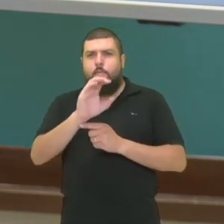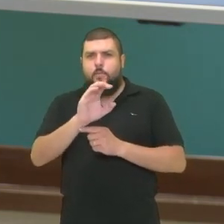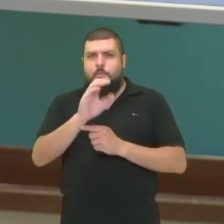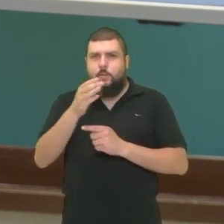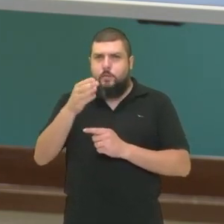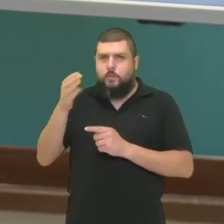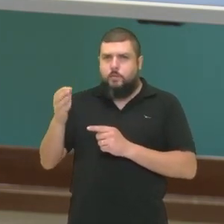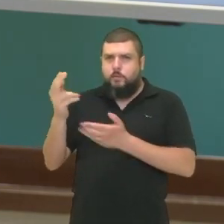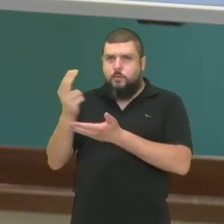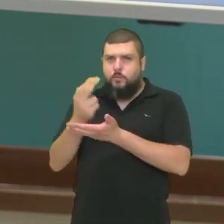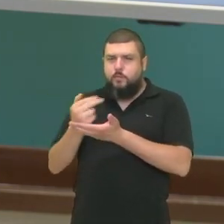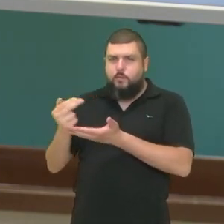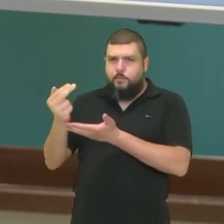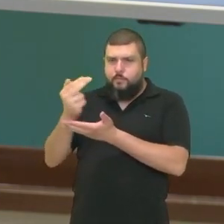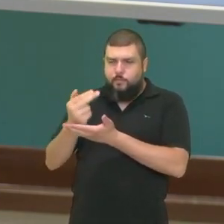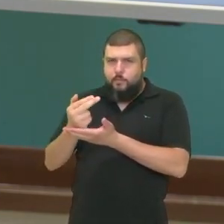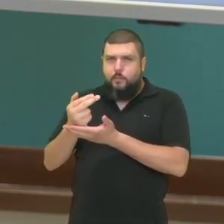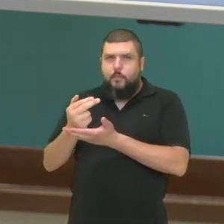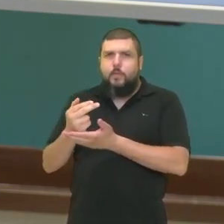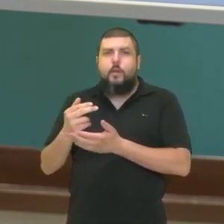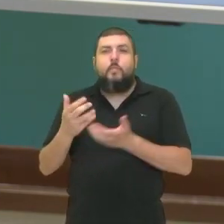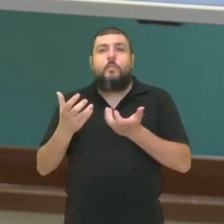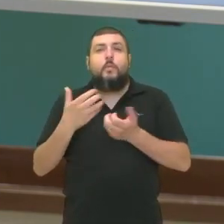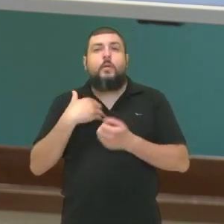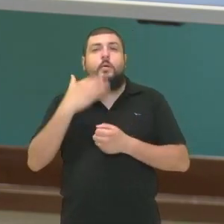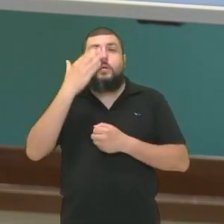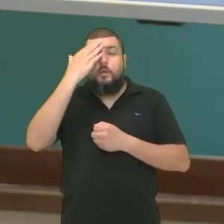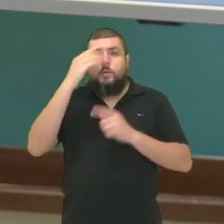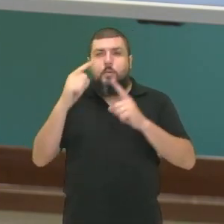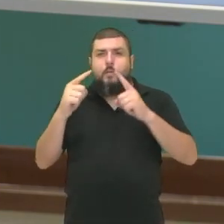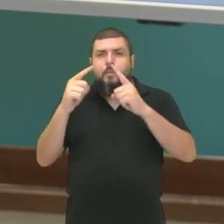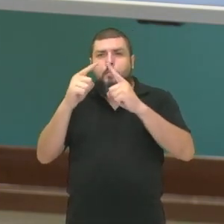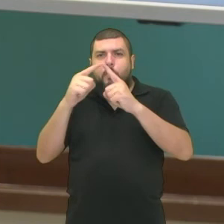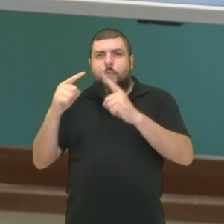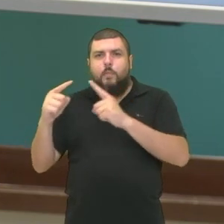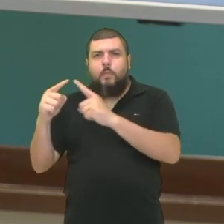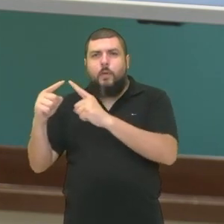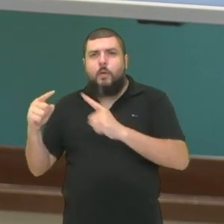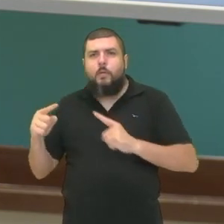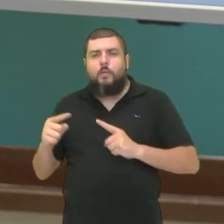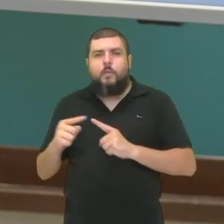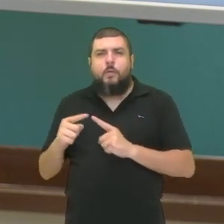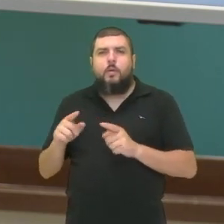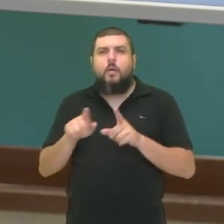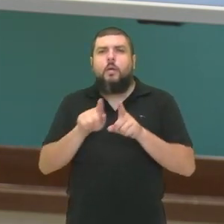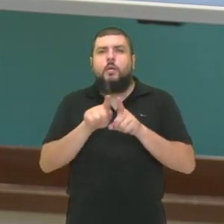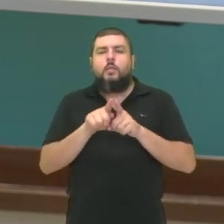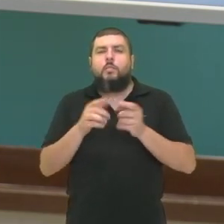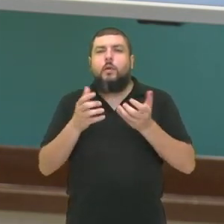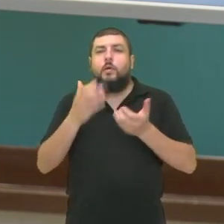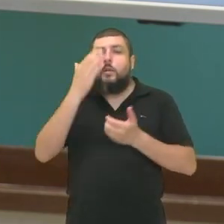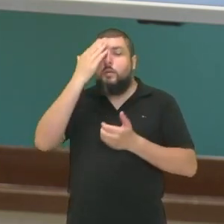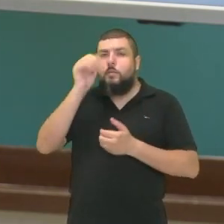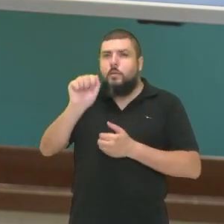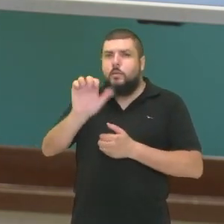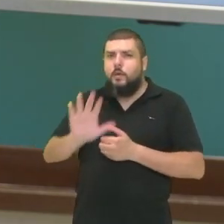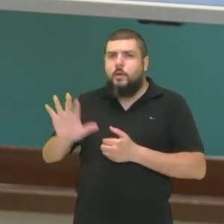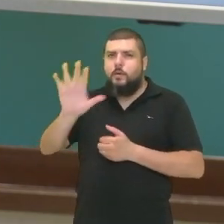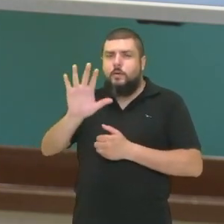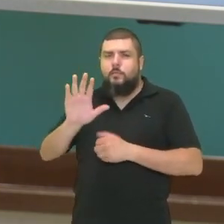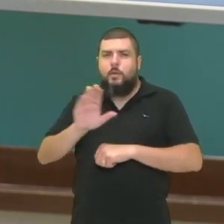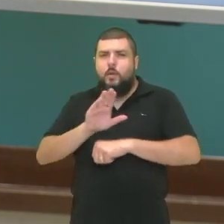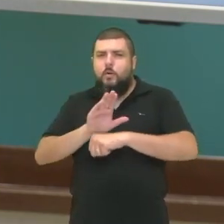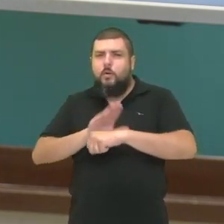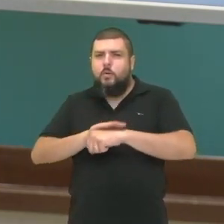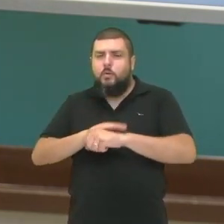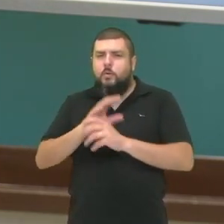lado, identifique as coordenadas do vértice do triângulo ABC e determine a sua área. Vou dar um tempinho para